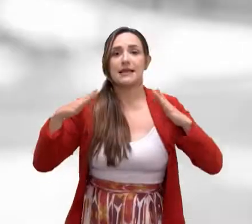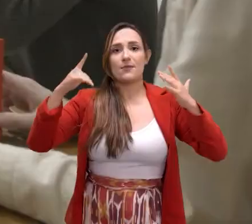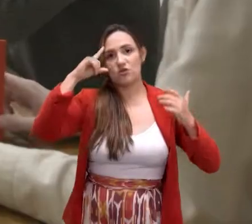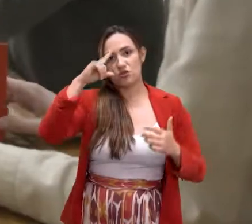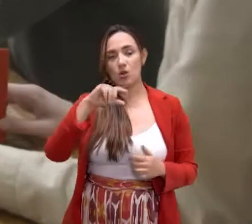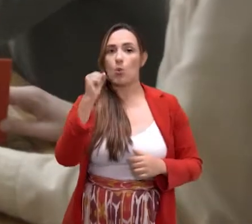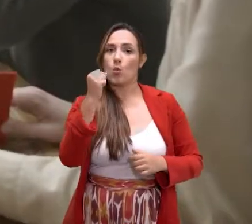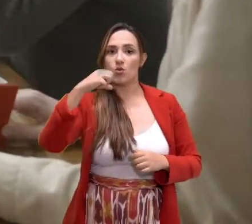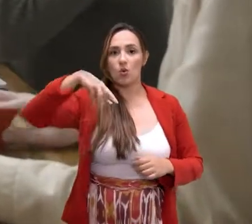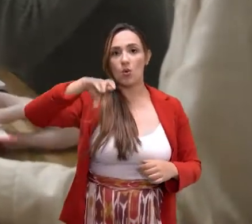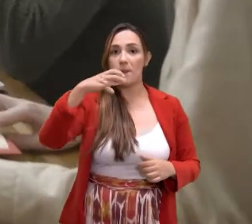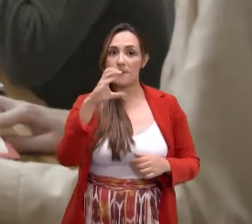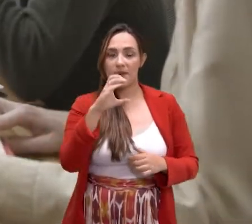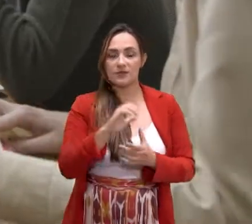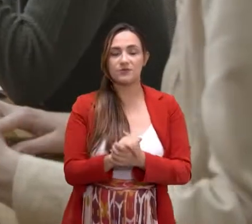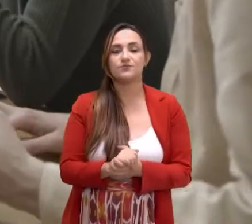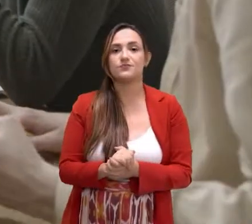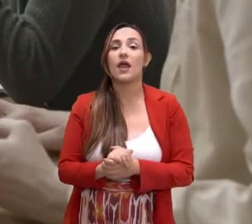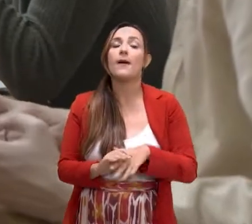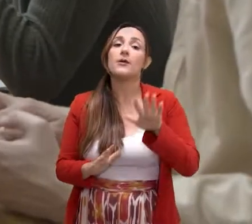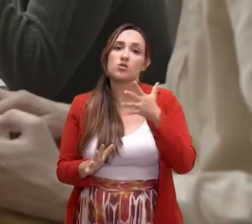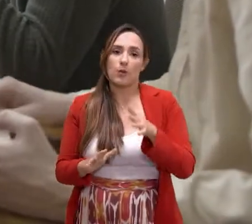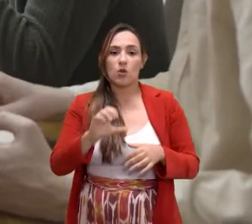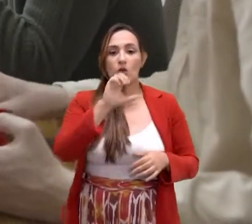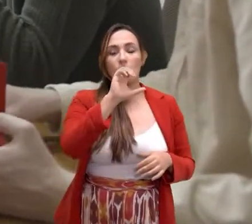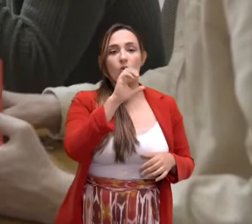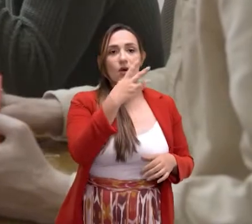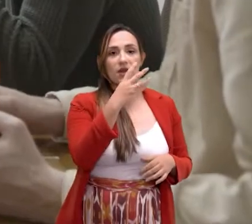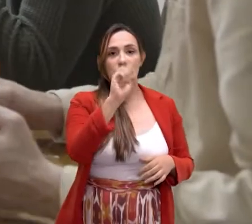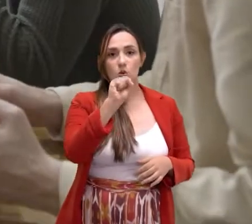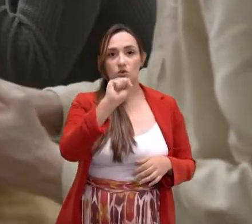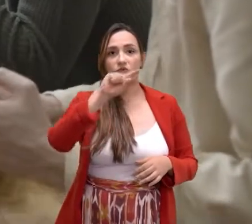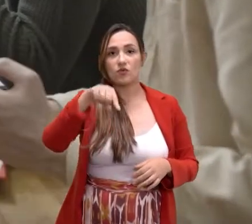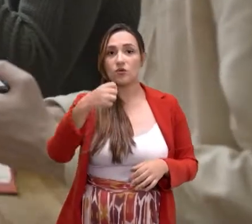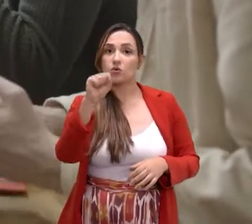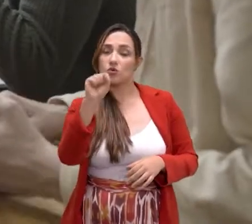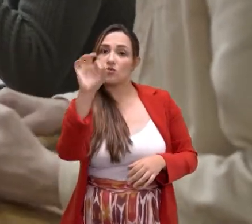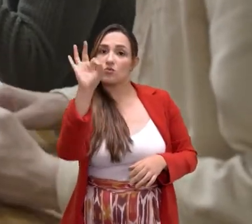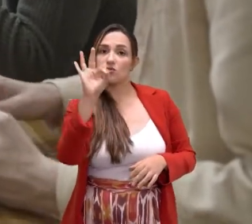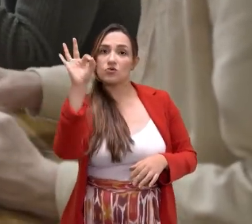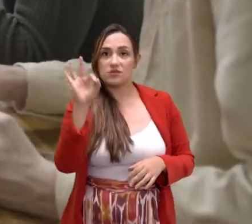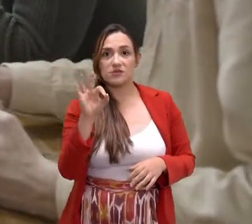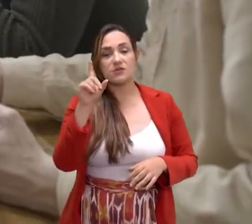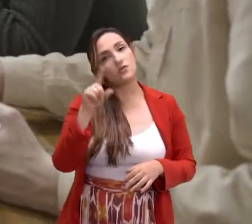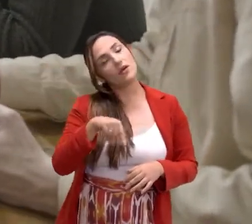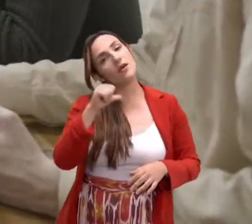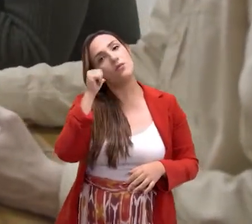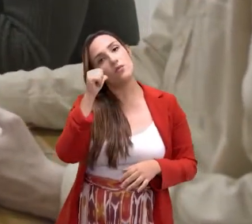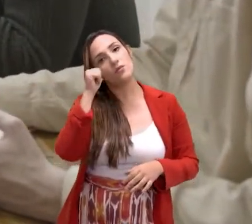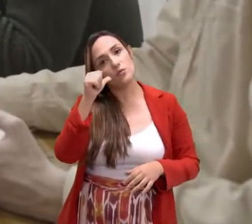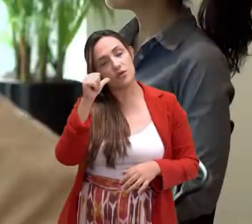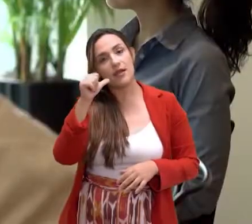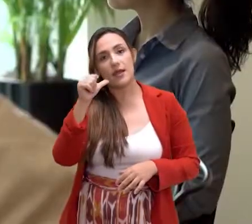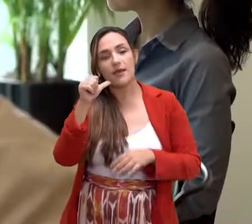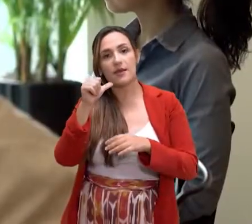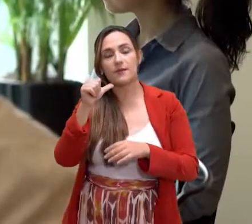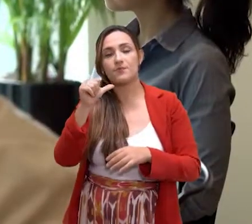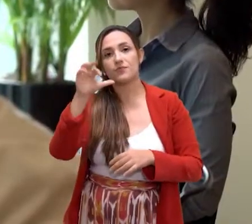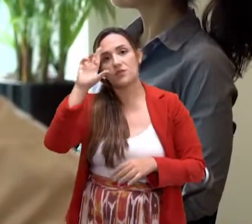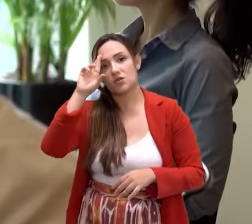março, atualmente 41,8% dos cargos de chefia são ocupados por mulheres, contra